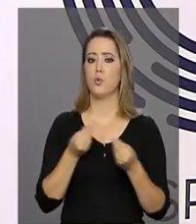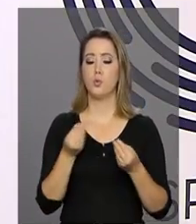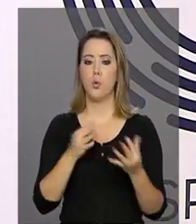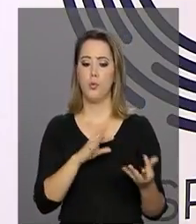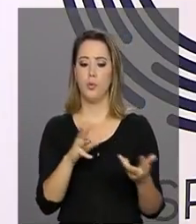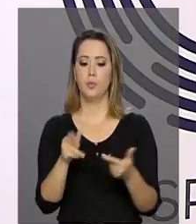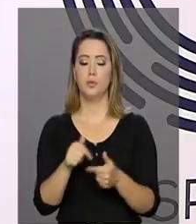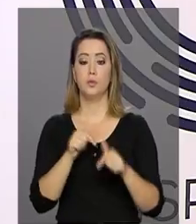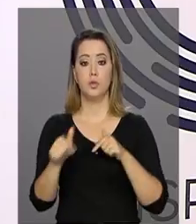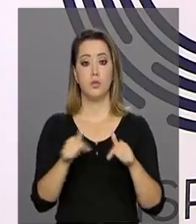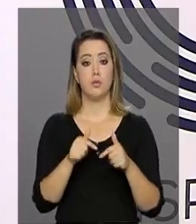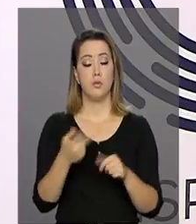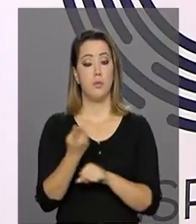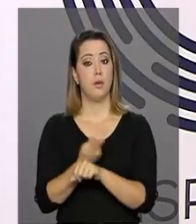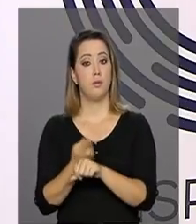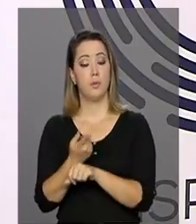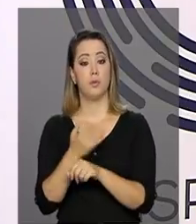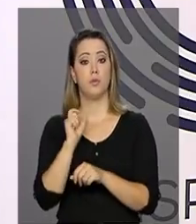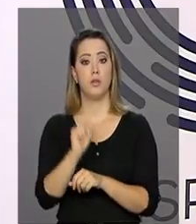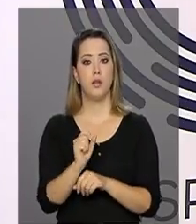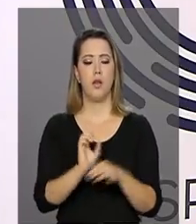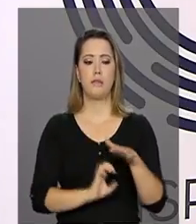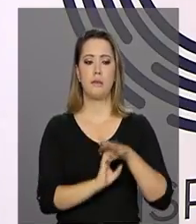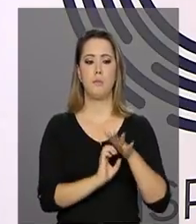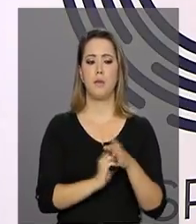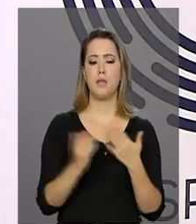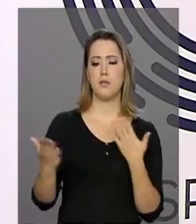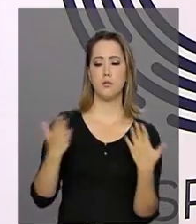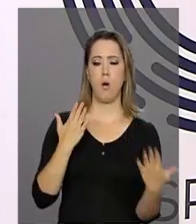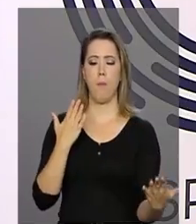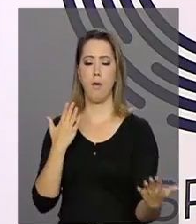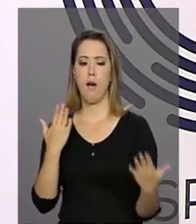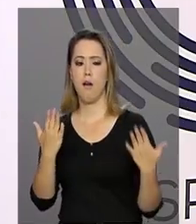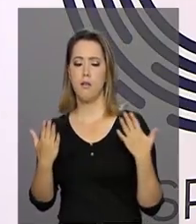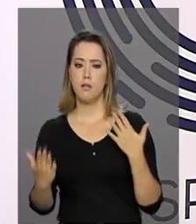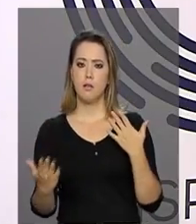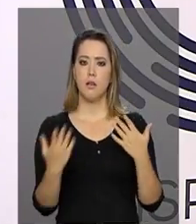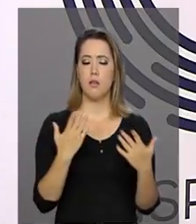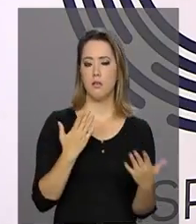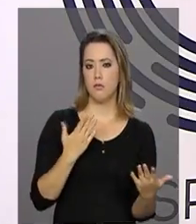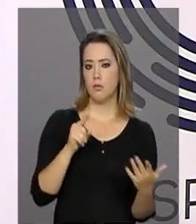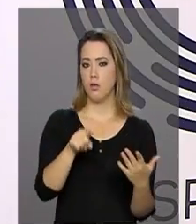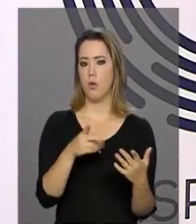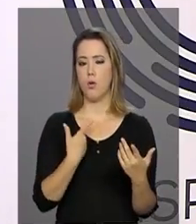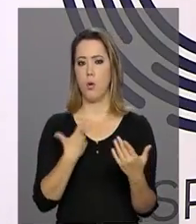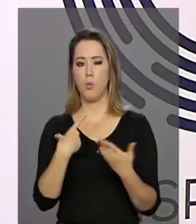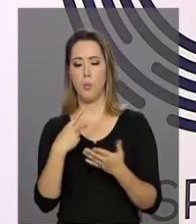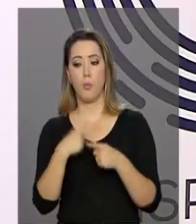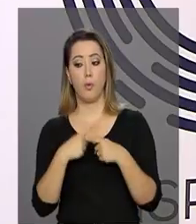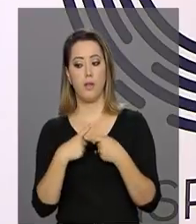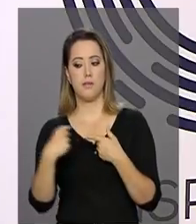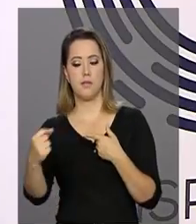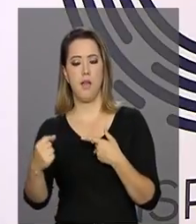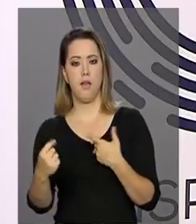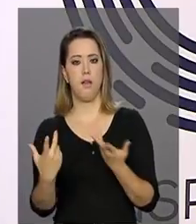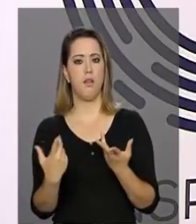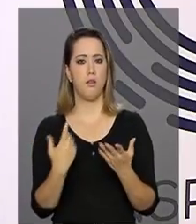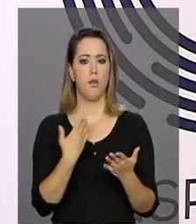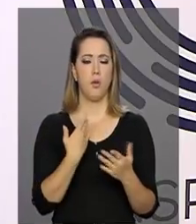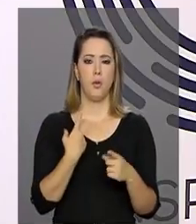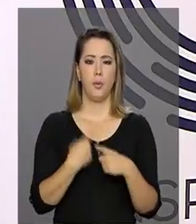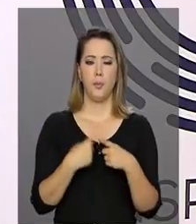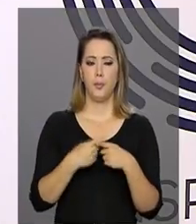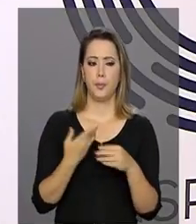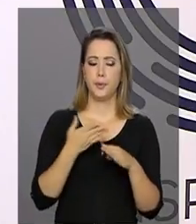Trabalho específico que você vai atingir das empresas eh da característica dos Empregados dos tipos de afastamento eh eh por